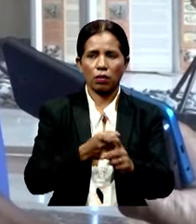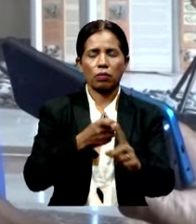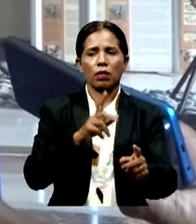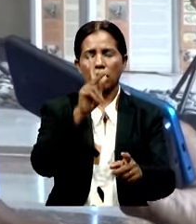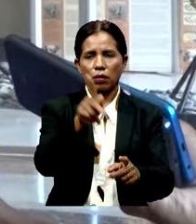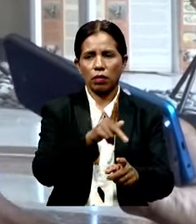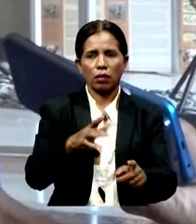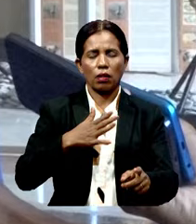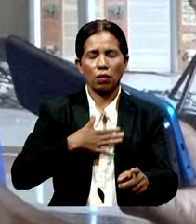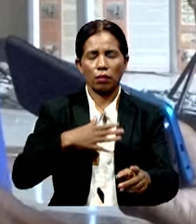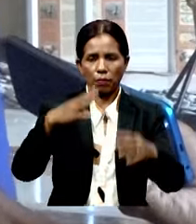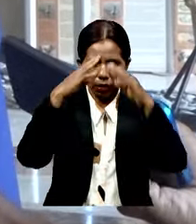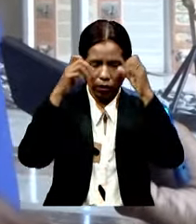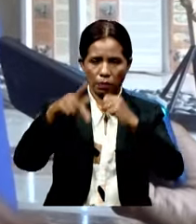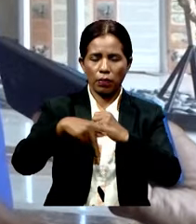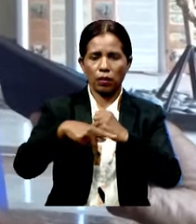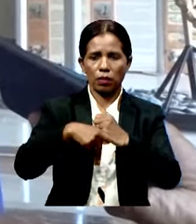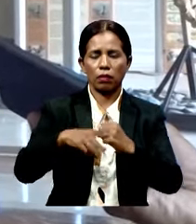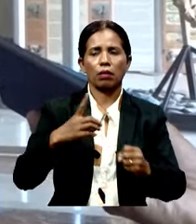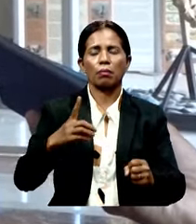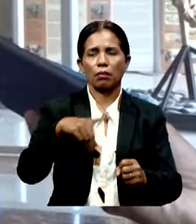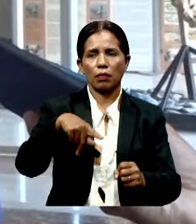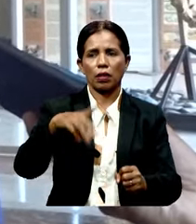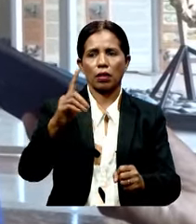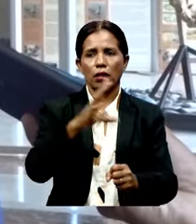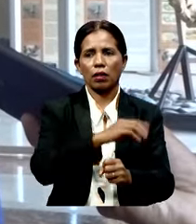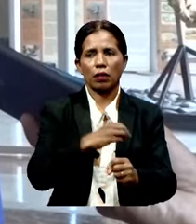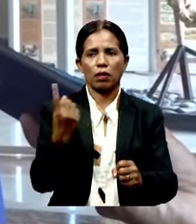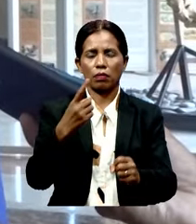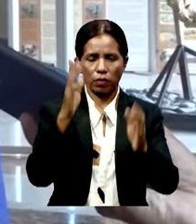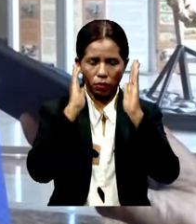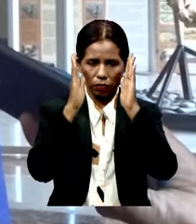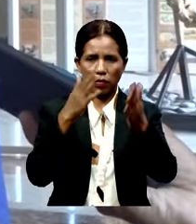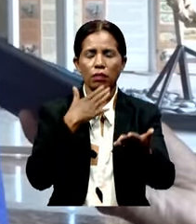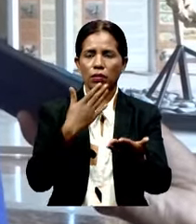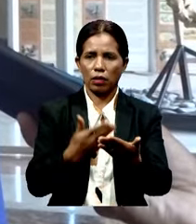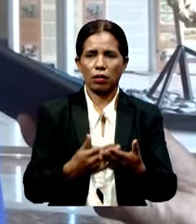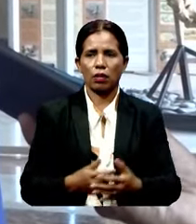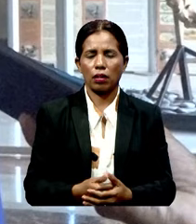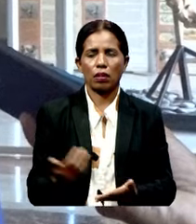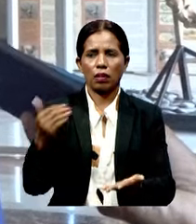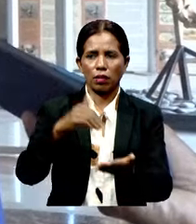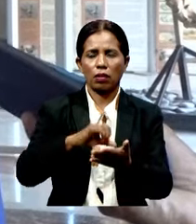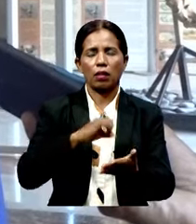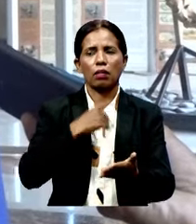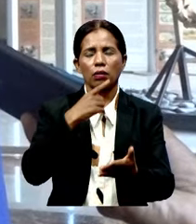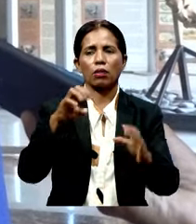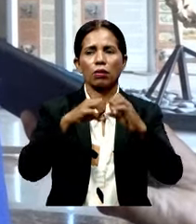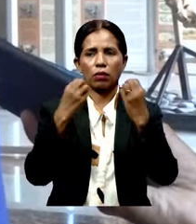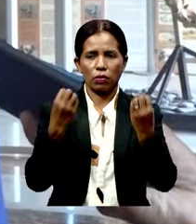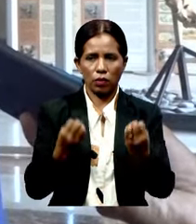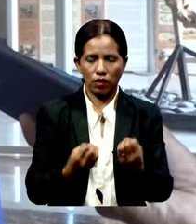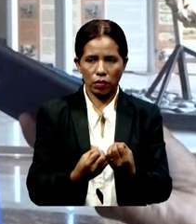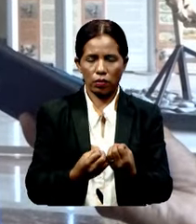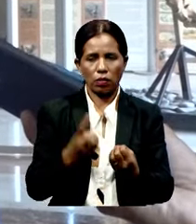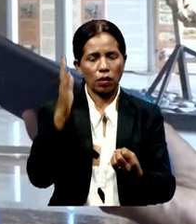há presidente do Partido Democrático, há organização, né? Organização mantém a filosofia de aquela. Da lei de tanto, há organização, né? Organização é filosofia